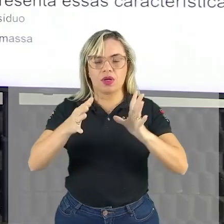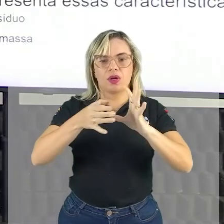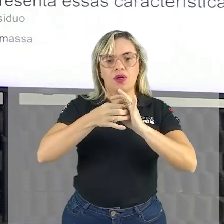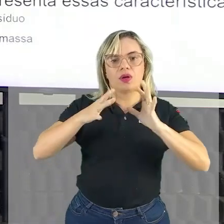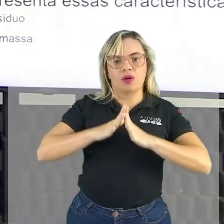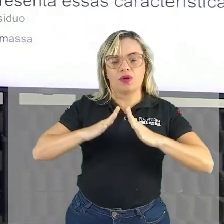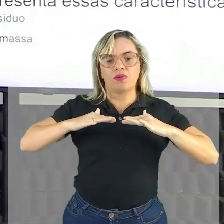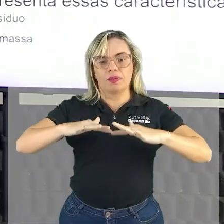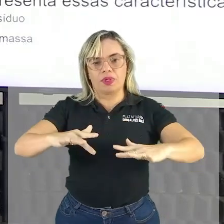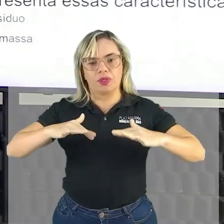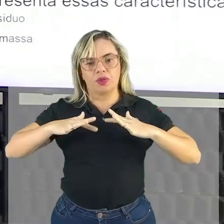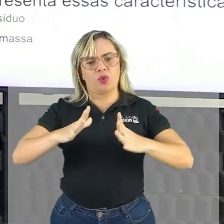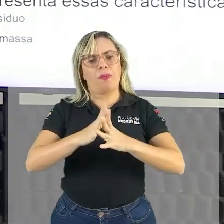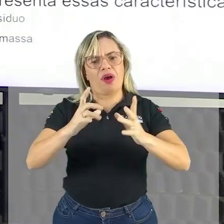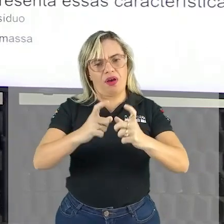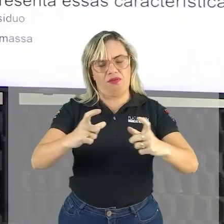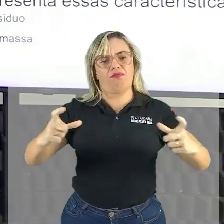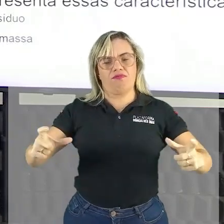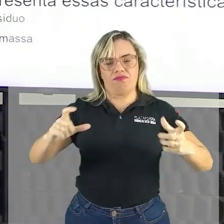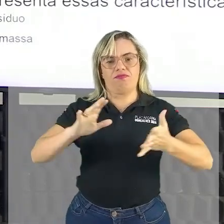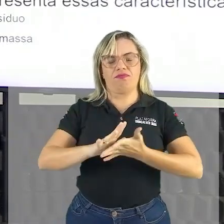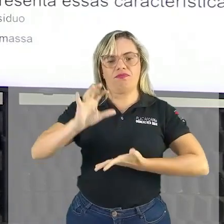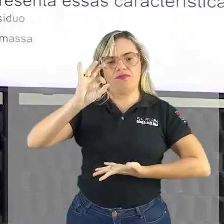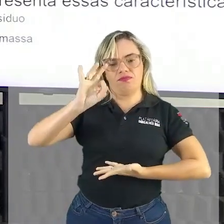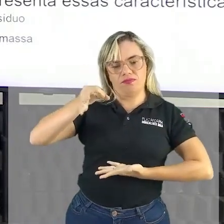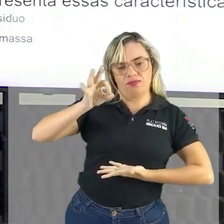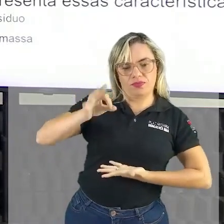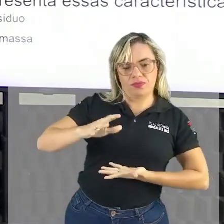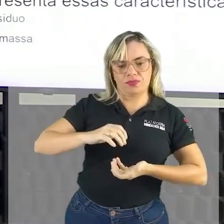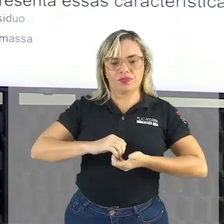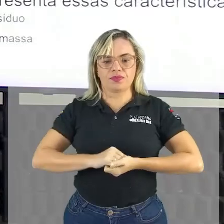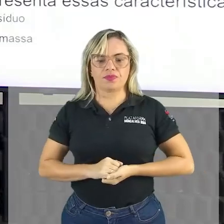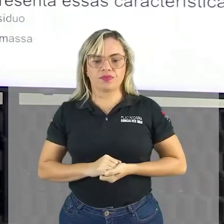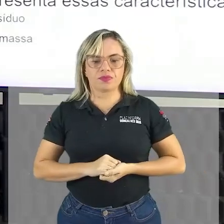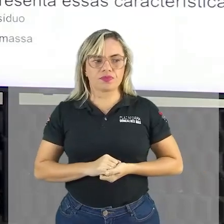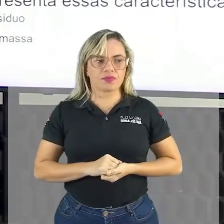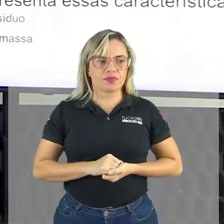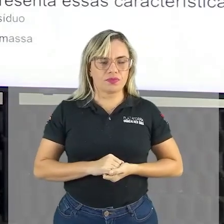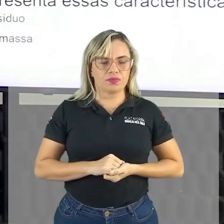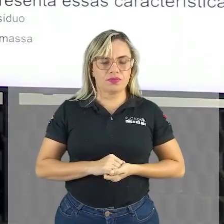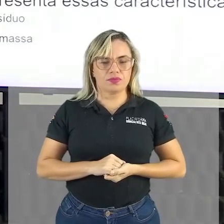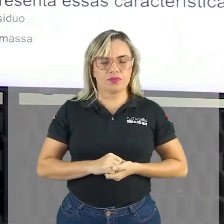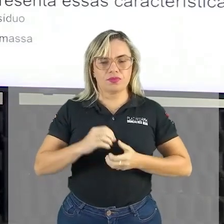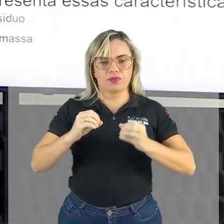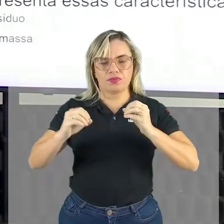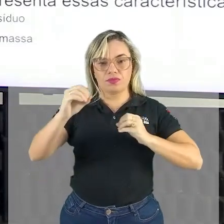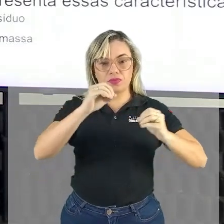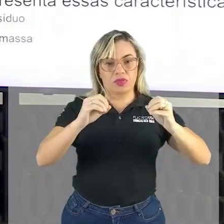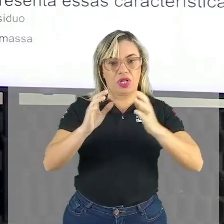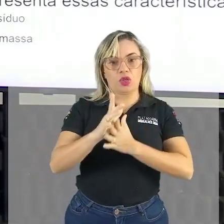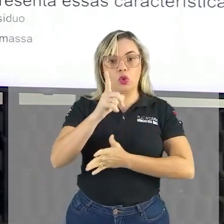maior, tá certo? Elas têm uma liberdade de movimento maior. Você tem estado líquido.